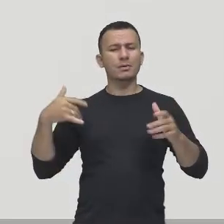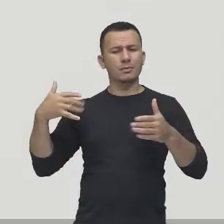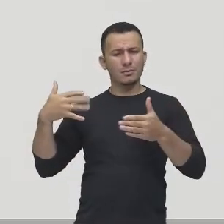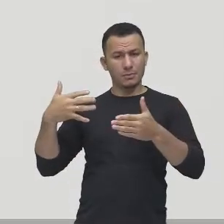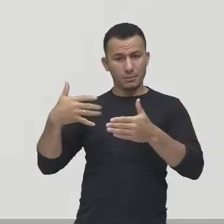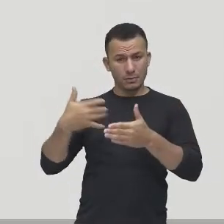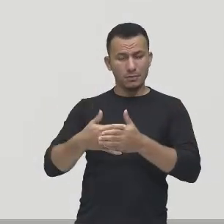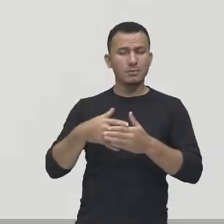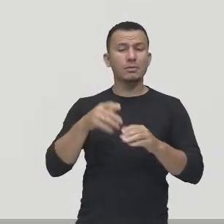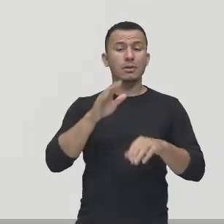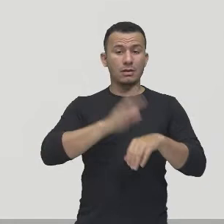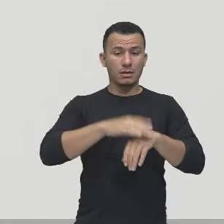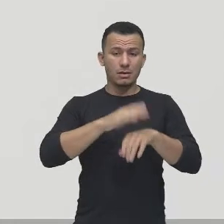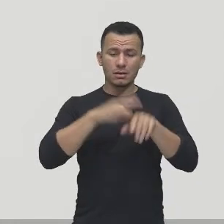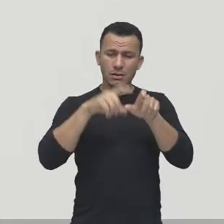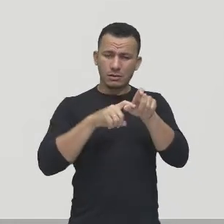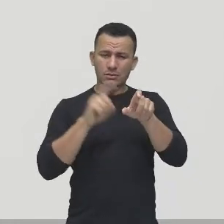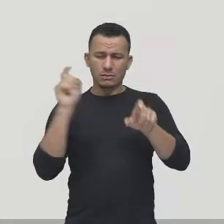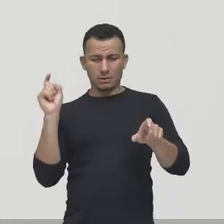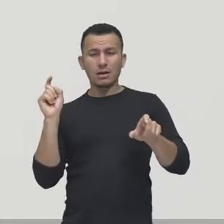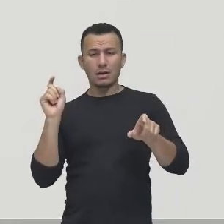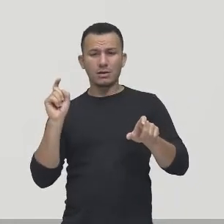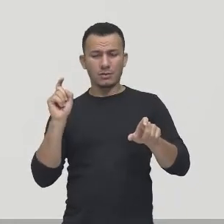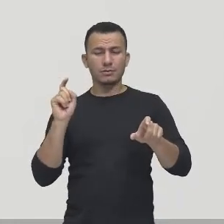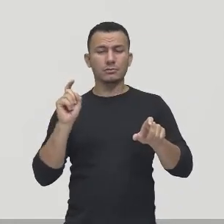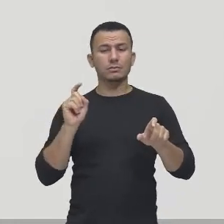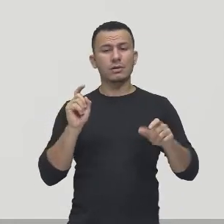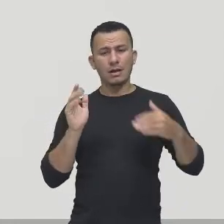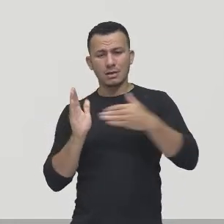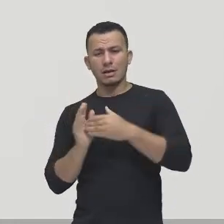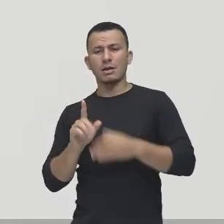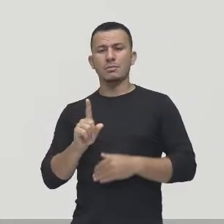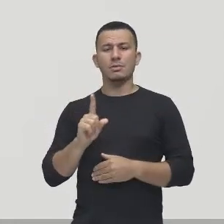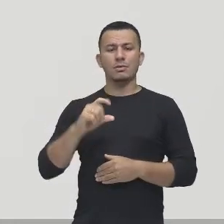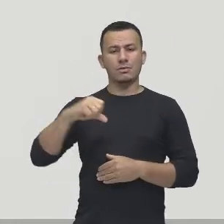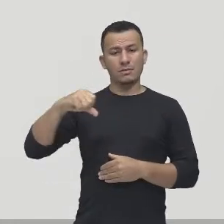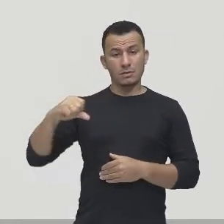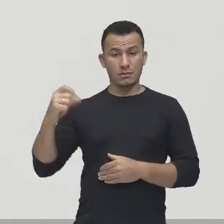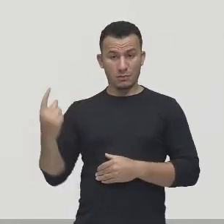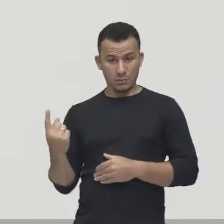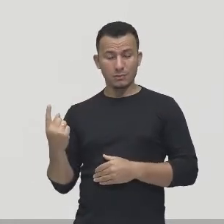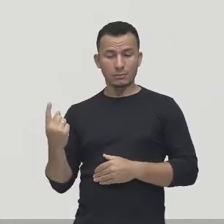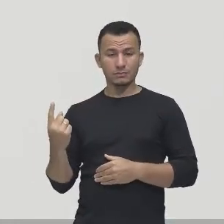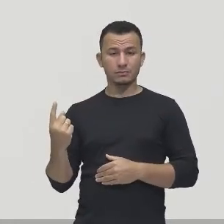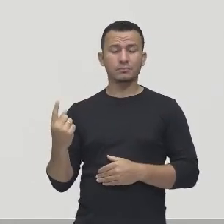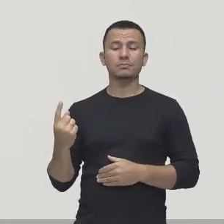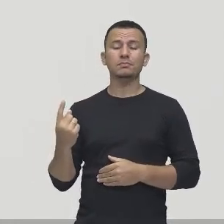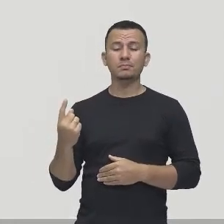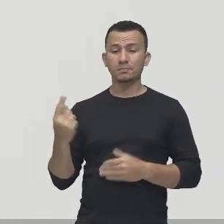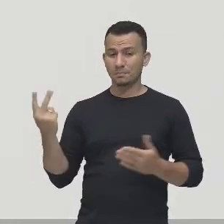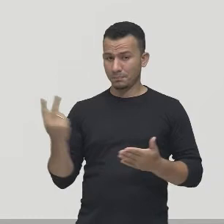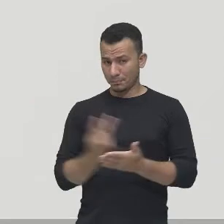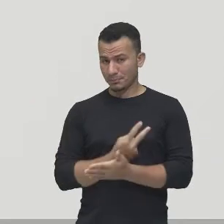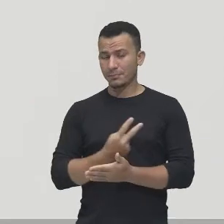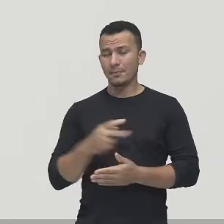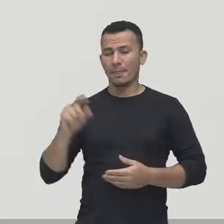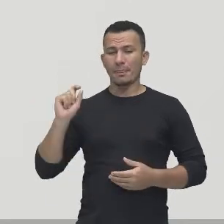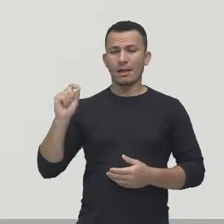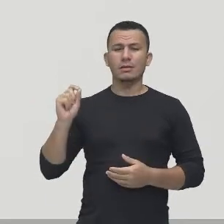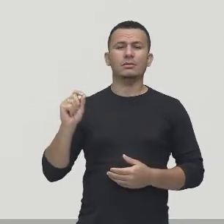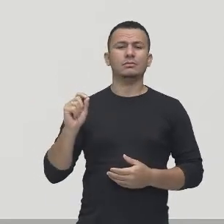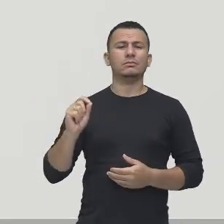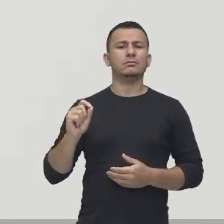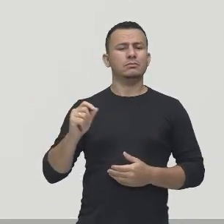se tornou independente lá do Império Austro-Húngaro até 1991, foi assim, foi